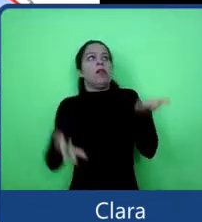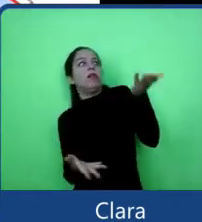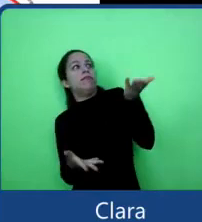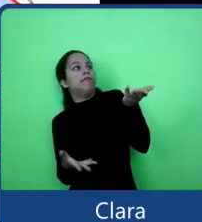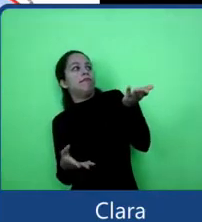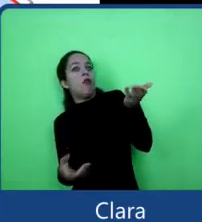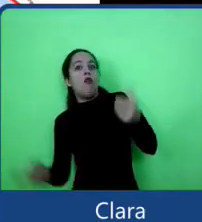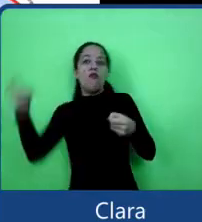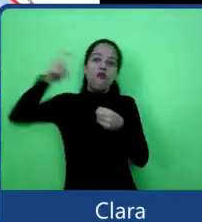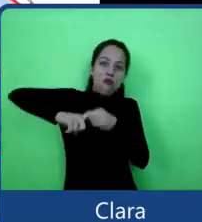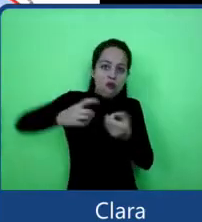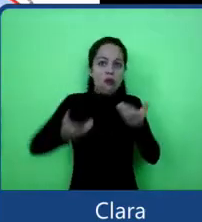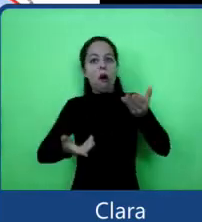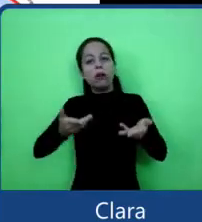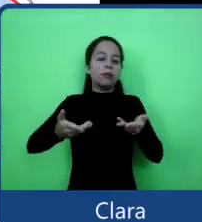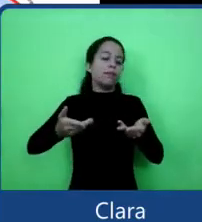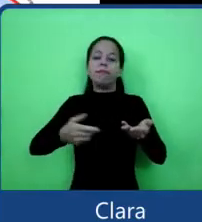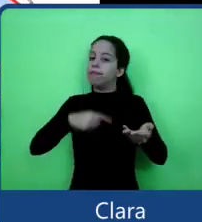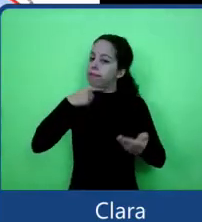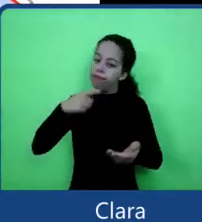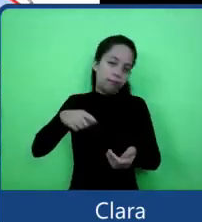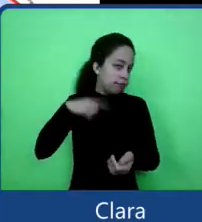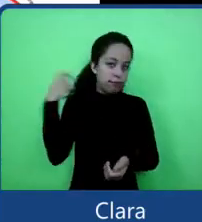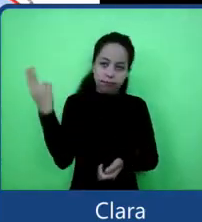de modo que